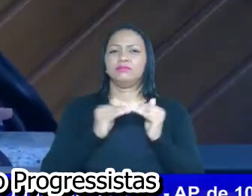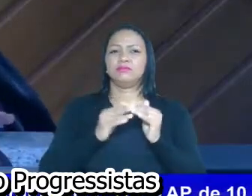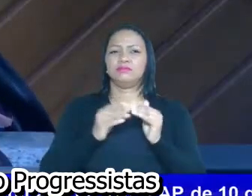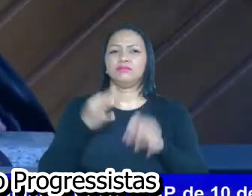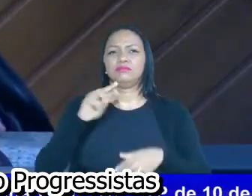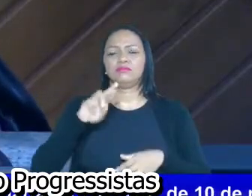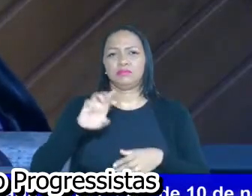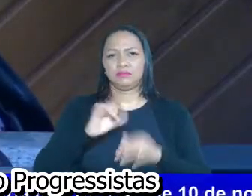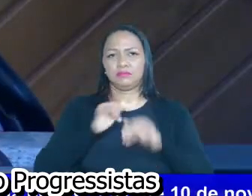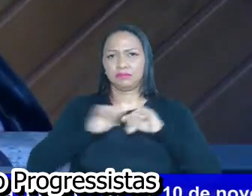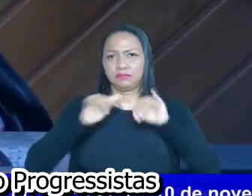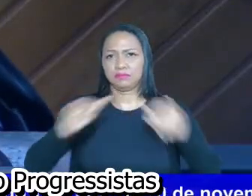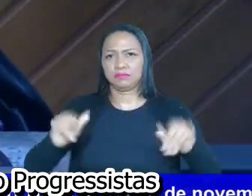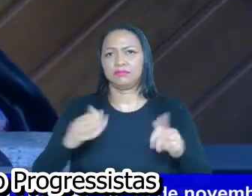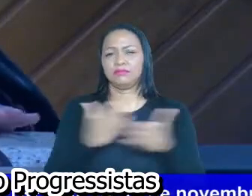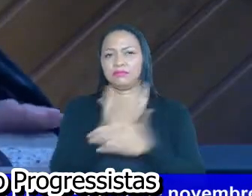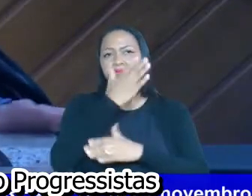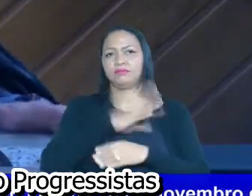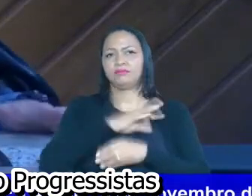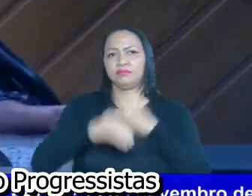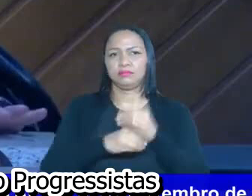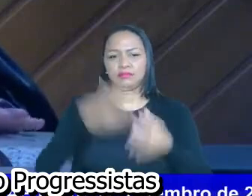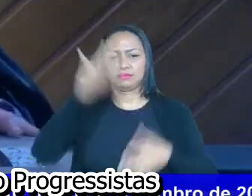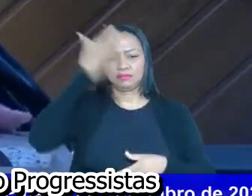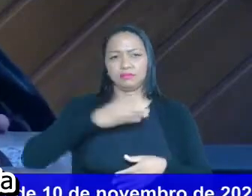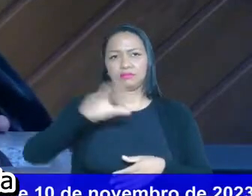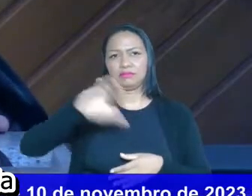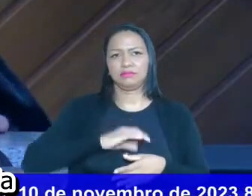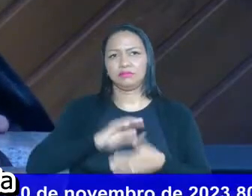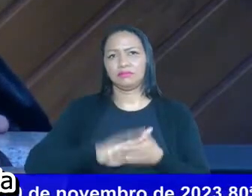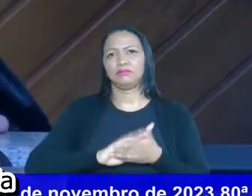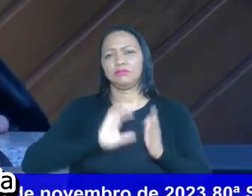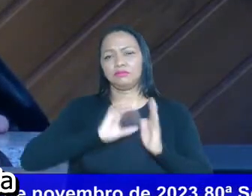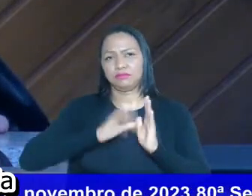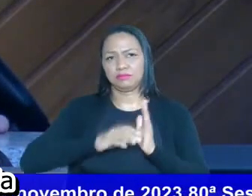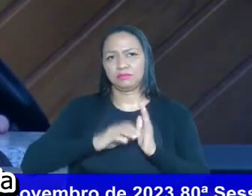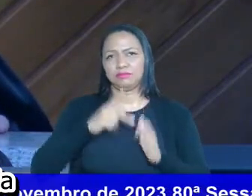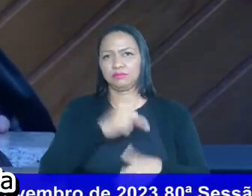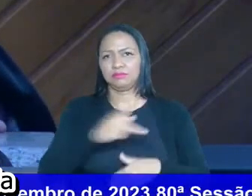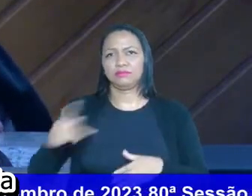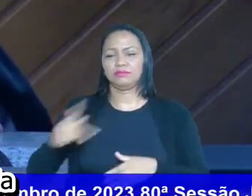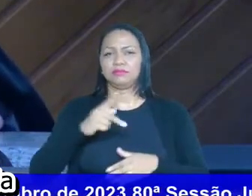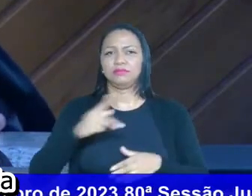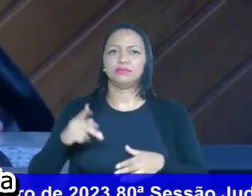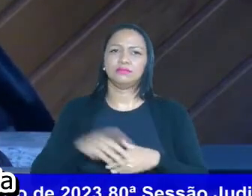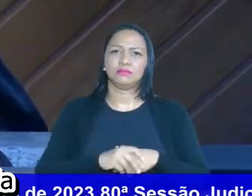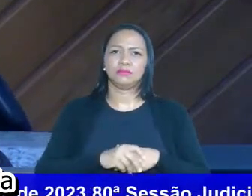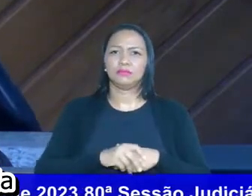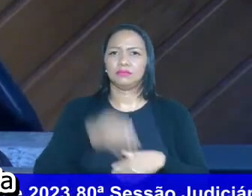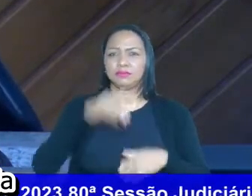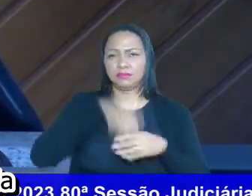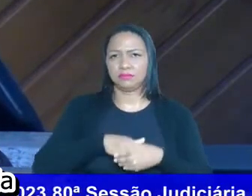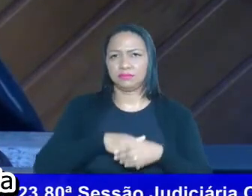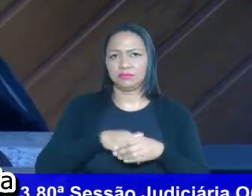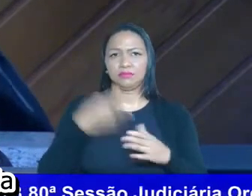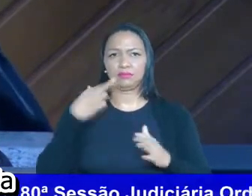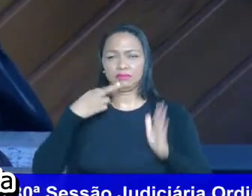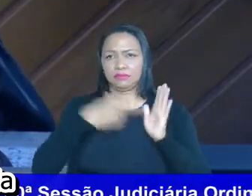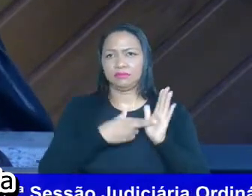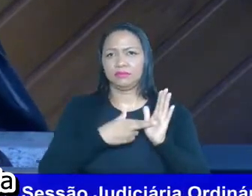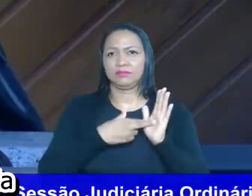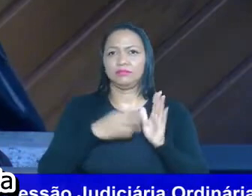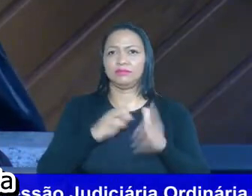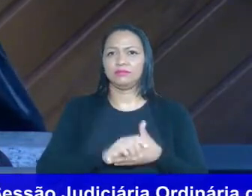da Amapá, a unanimidade, aprovou com ressalvas a prestação de contas do Partido Progressistas, nos termos do voto da